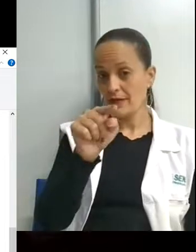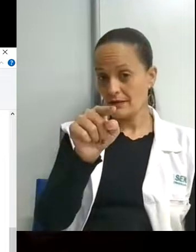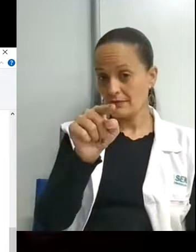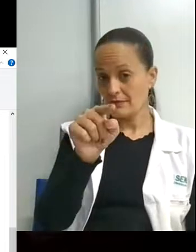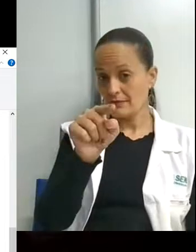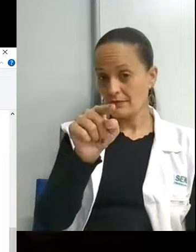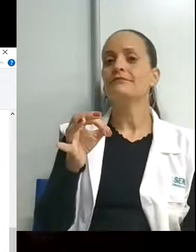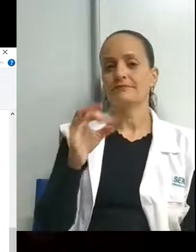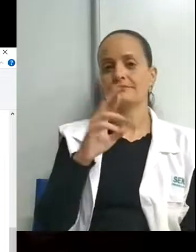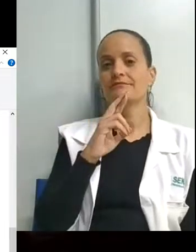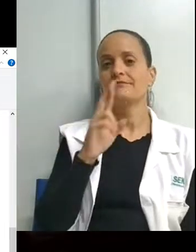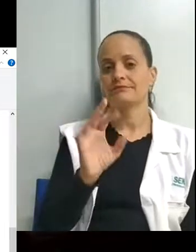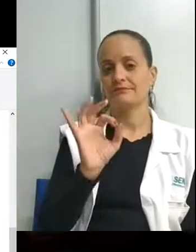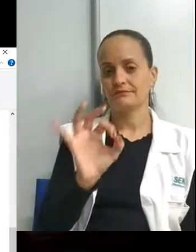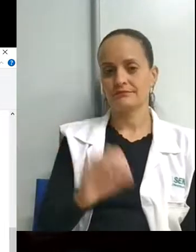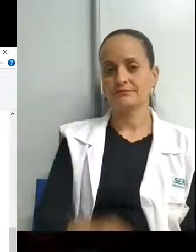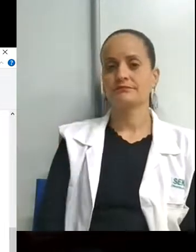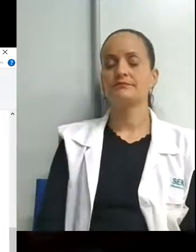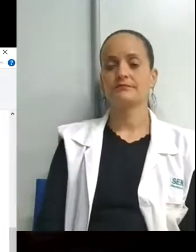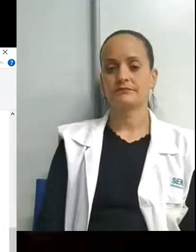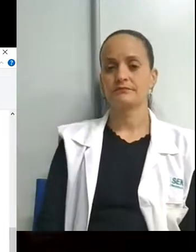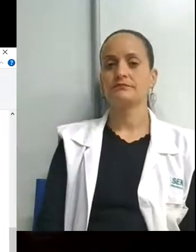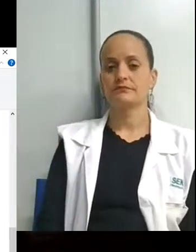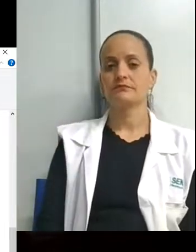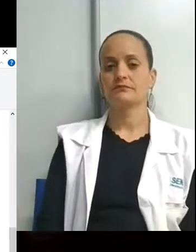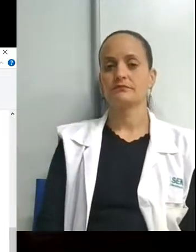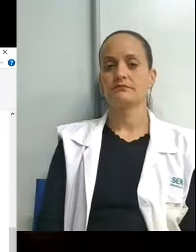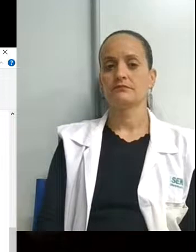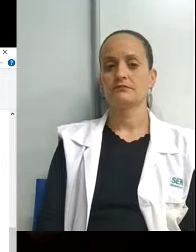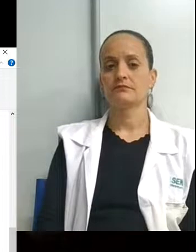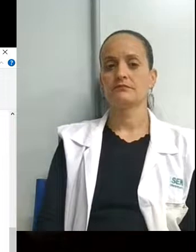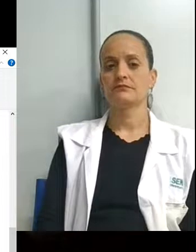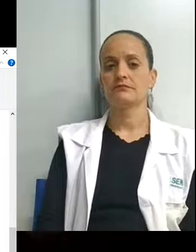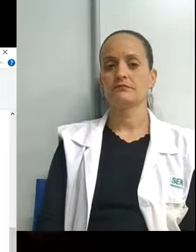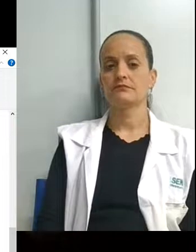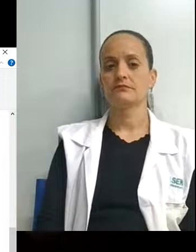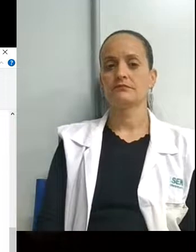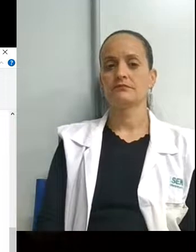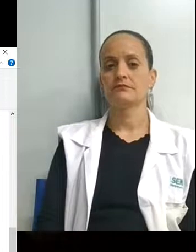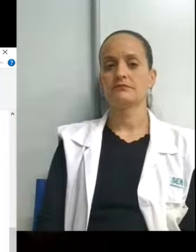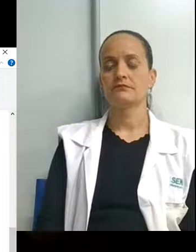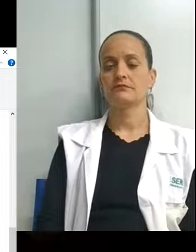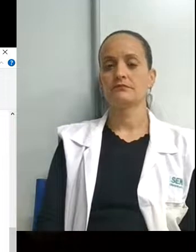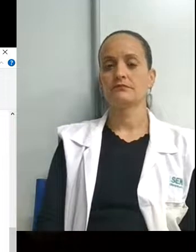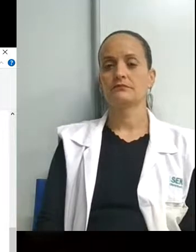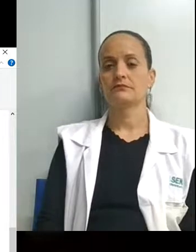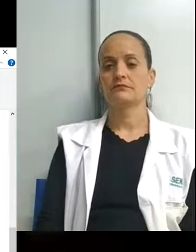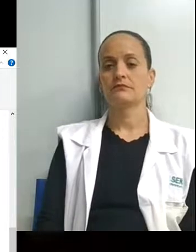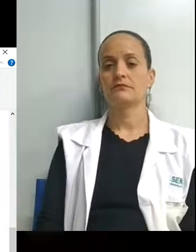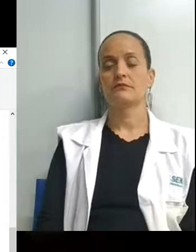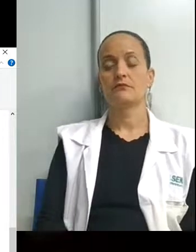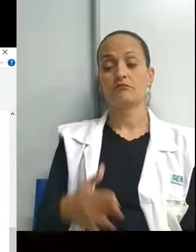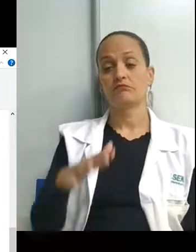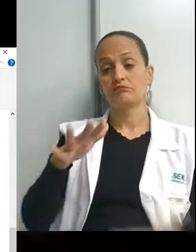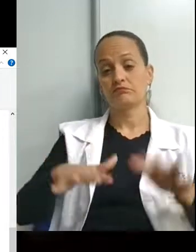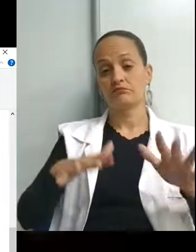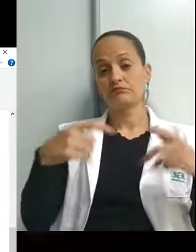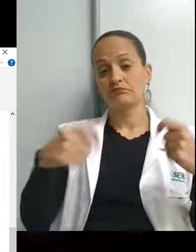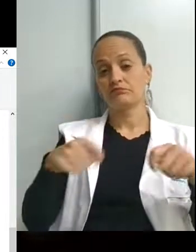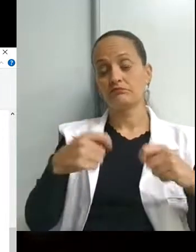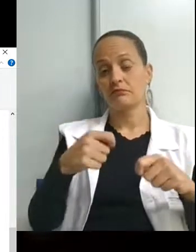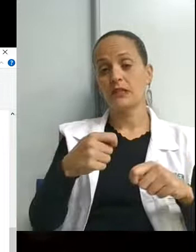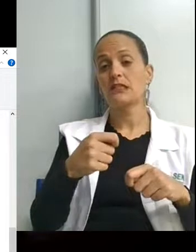fórmula. Então, assim, tem alguns motivos lá, né, que a gente enumera para poder usar essa